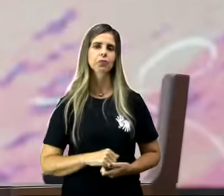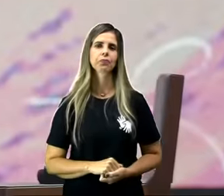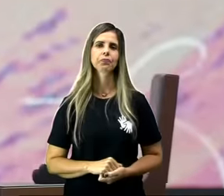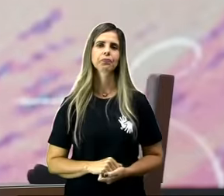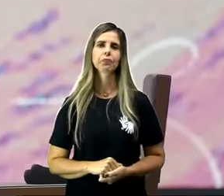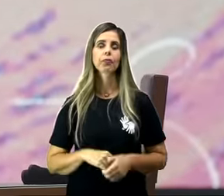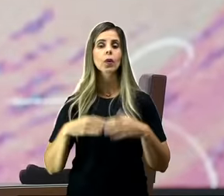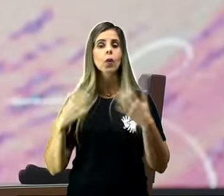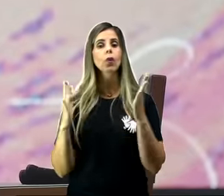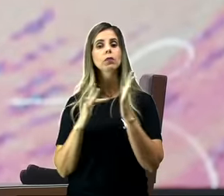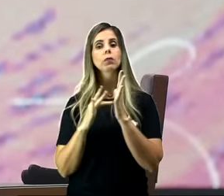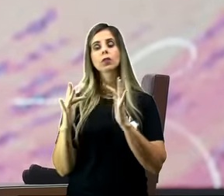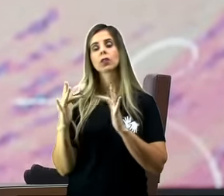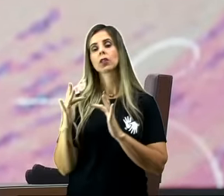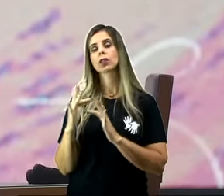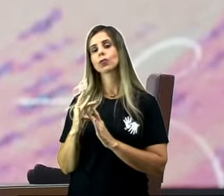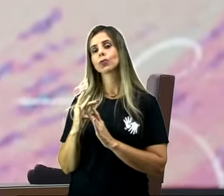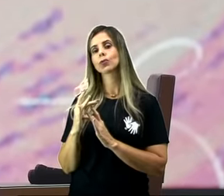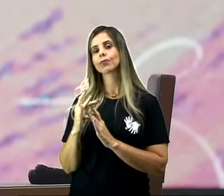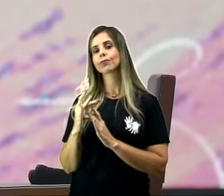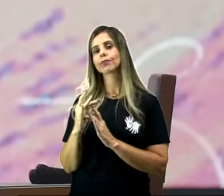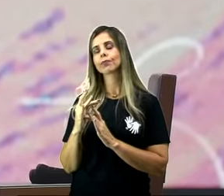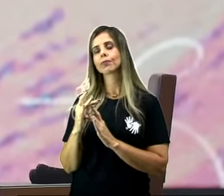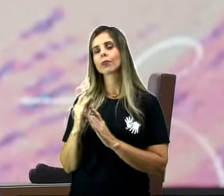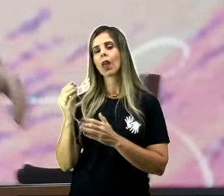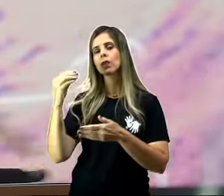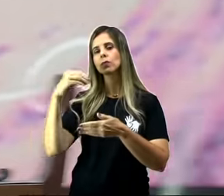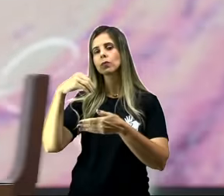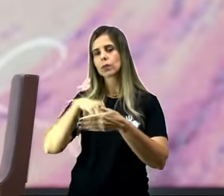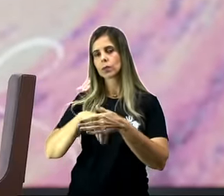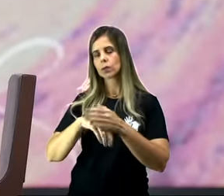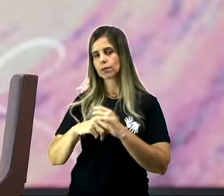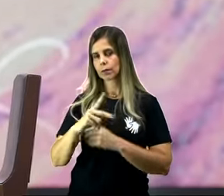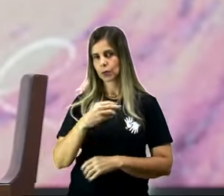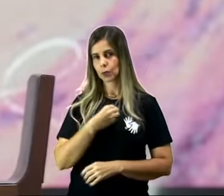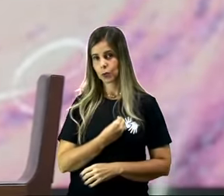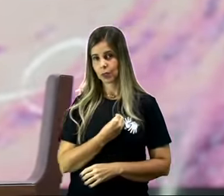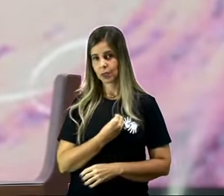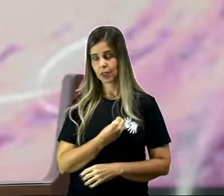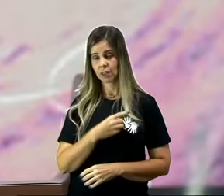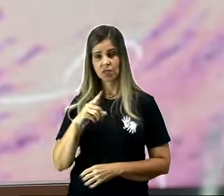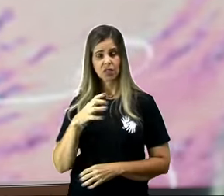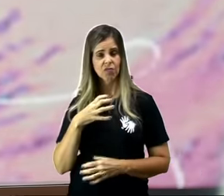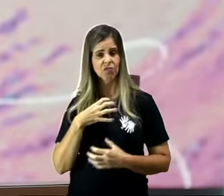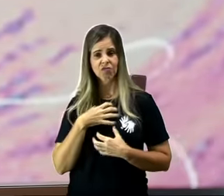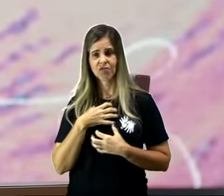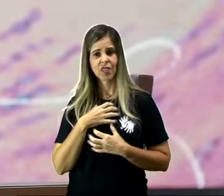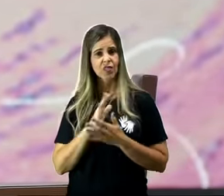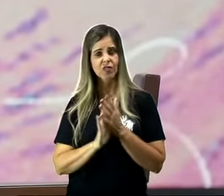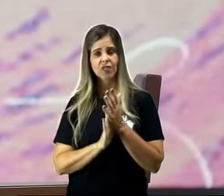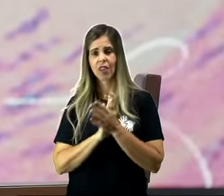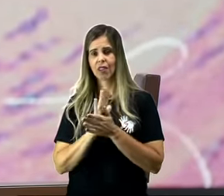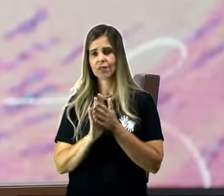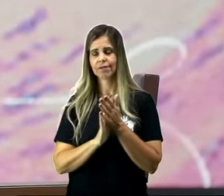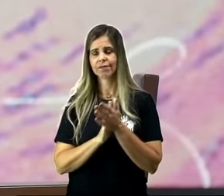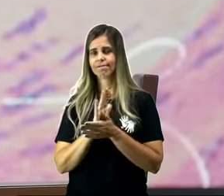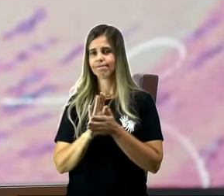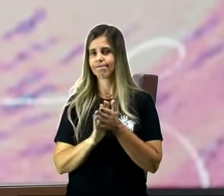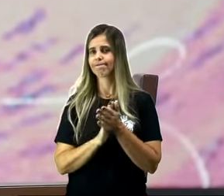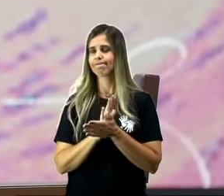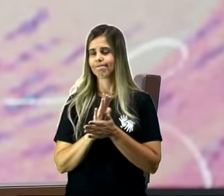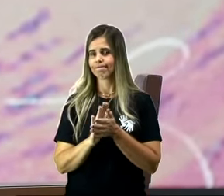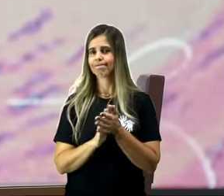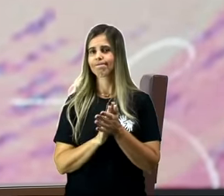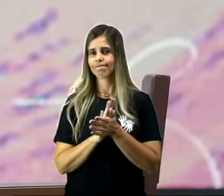Quando Jesus entrou na sua vida, escute isso, meu amigo, ainda que você não sinta isso, a nossa guerra é muito sentimental